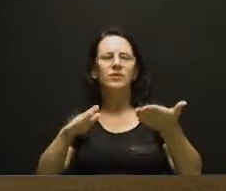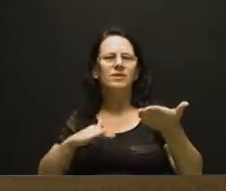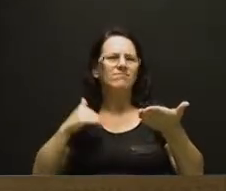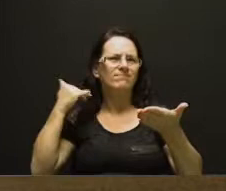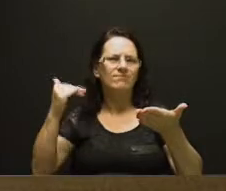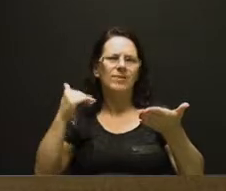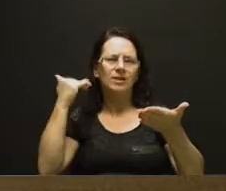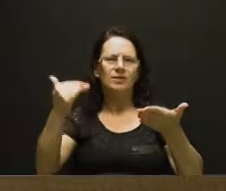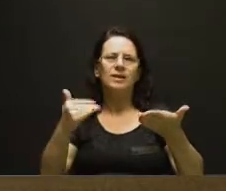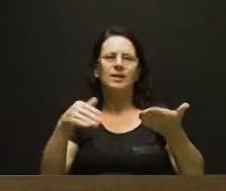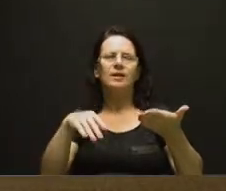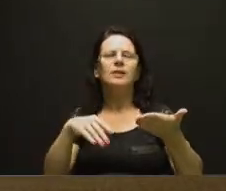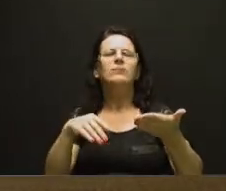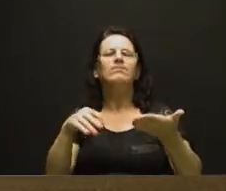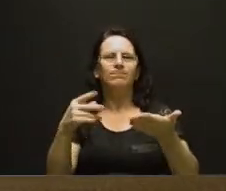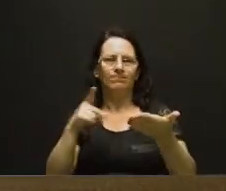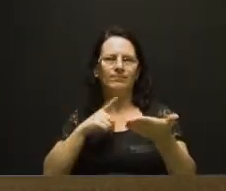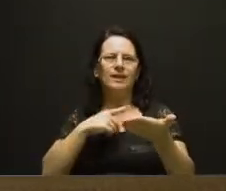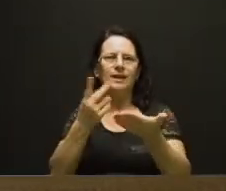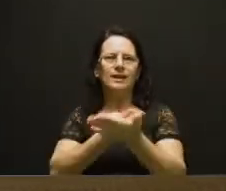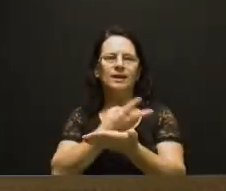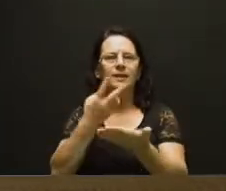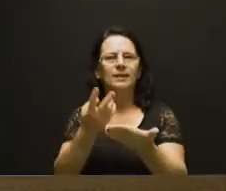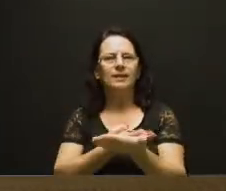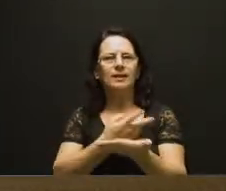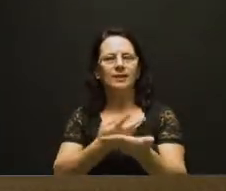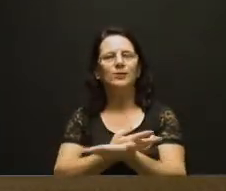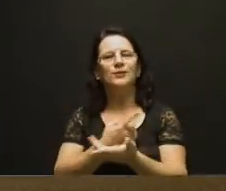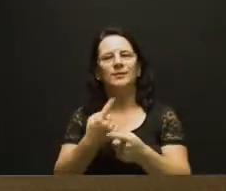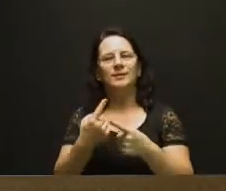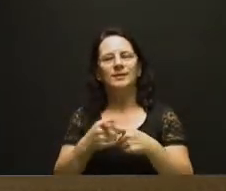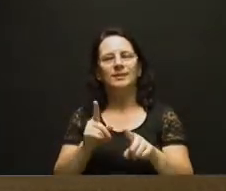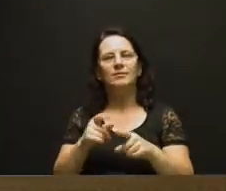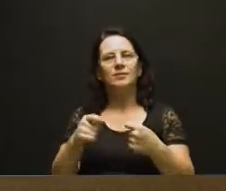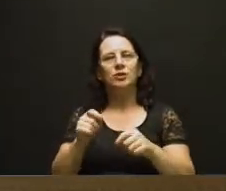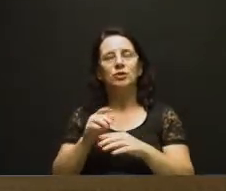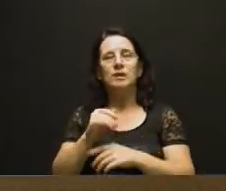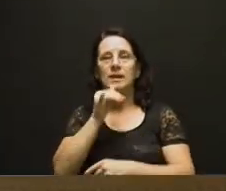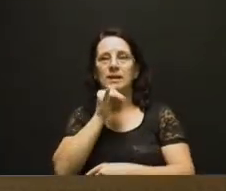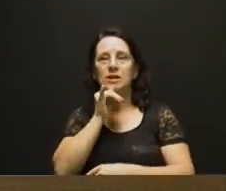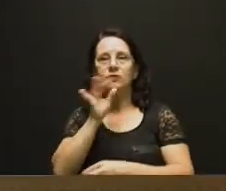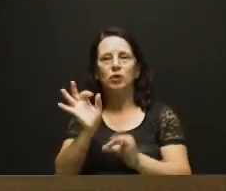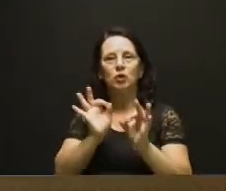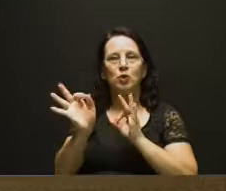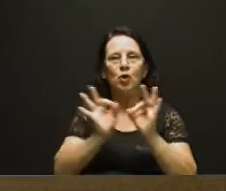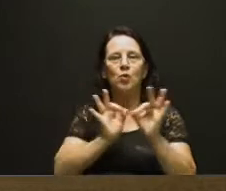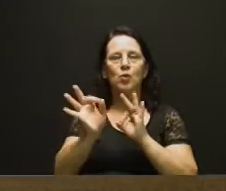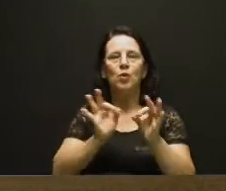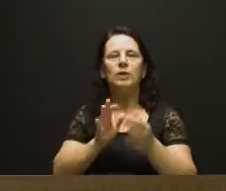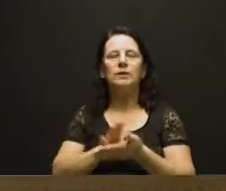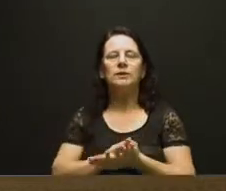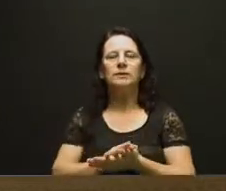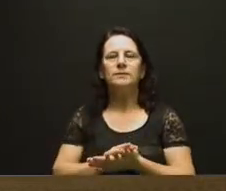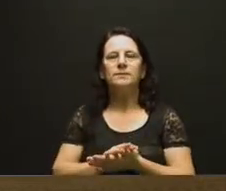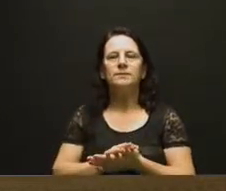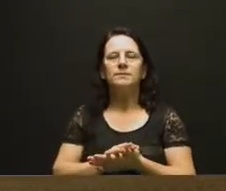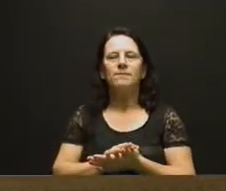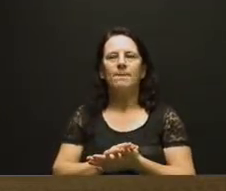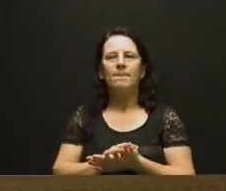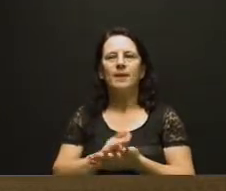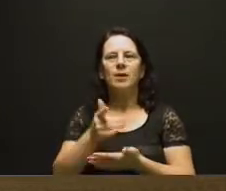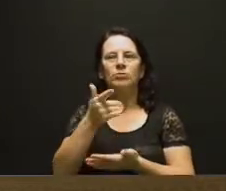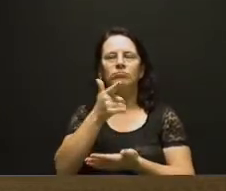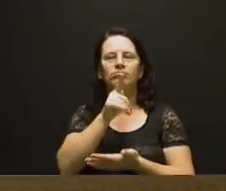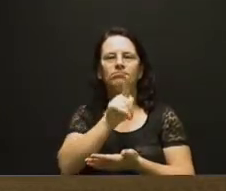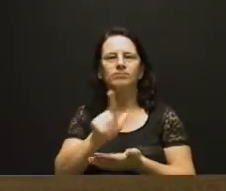a seduc sim tem falhas mas tem falhas gritantes por exemplo fazer uma reforma que deve mandar o parlamento nós não temos a